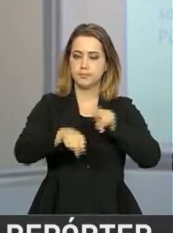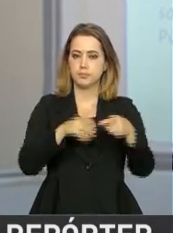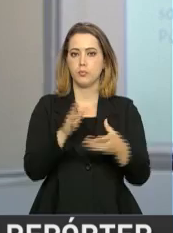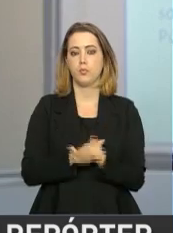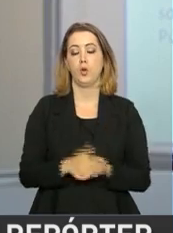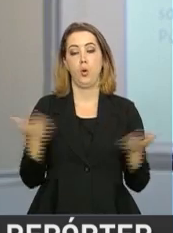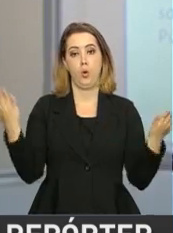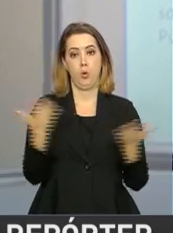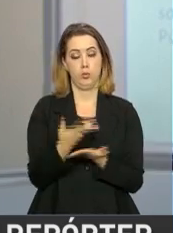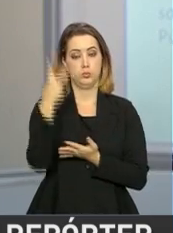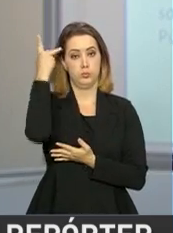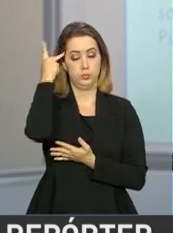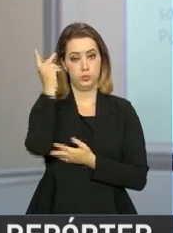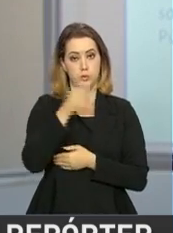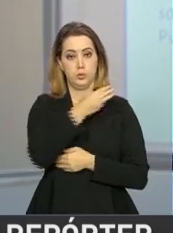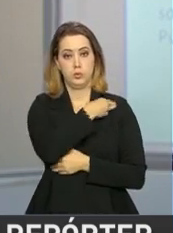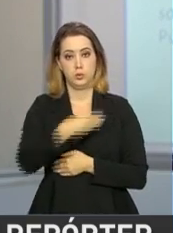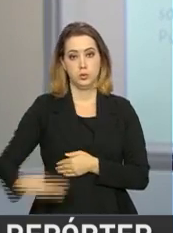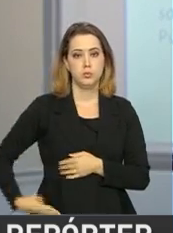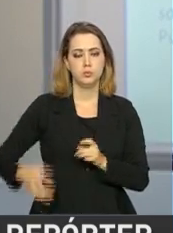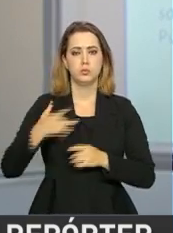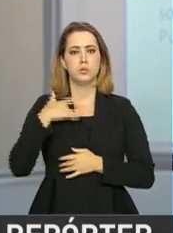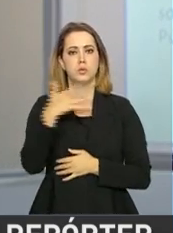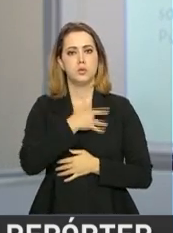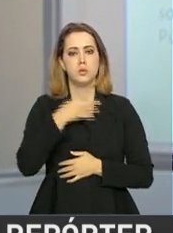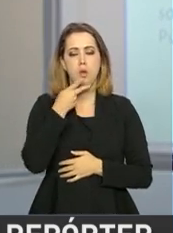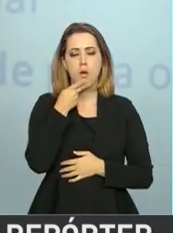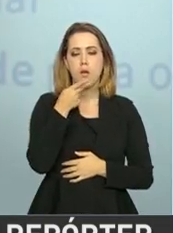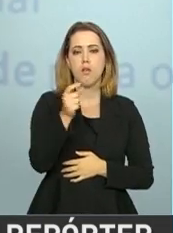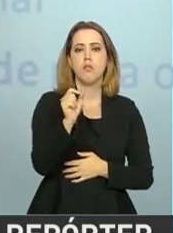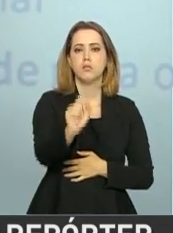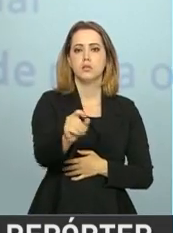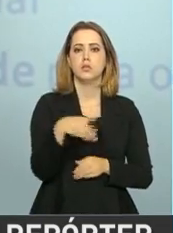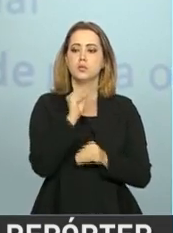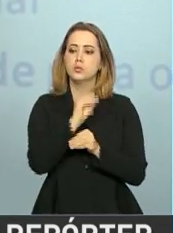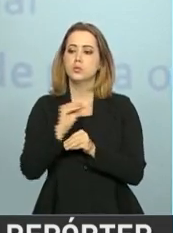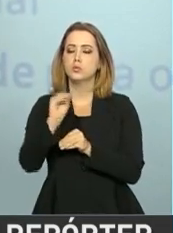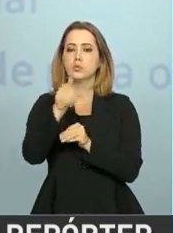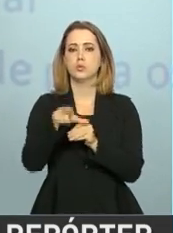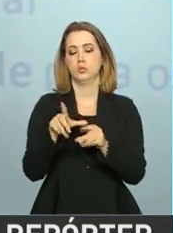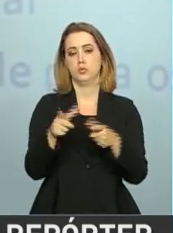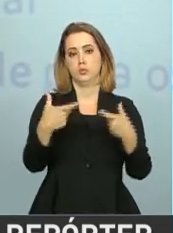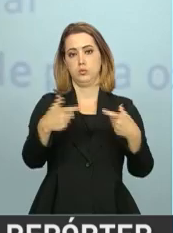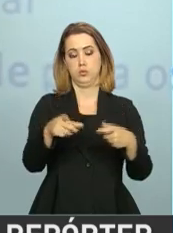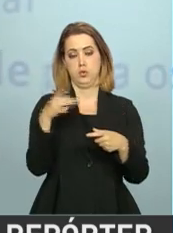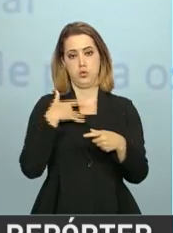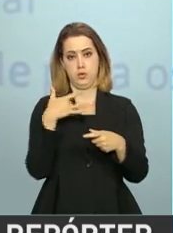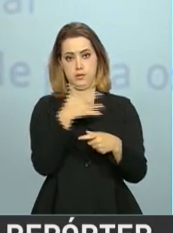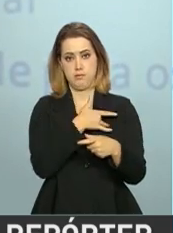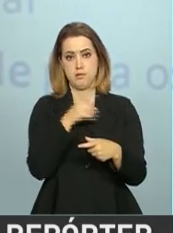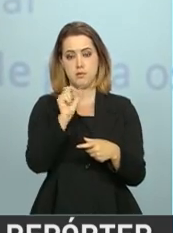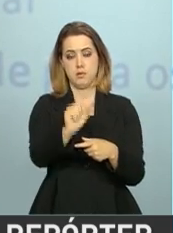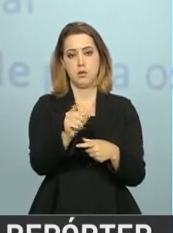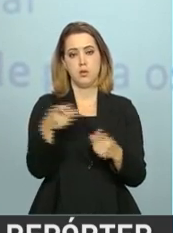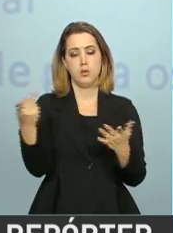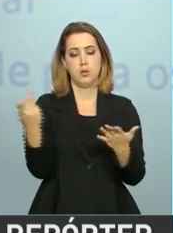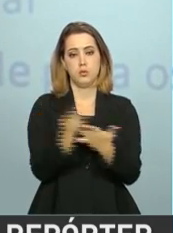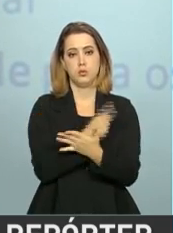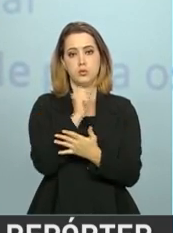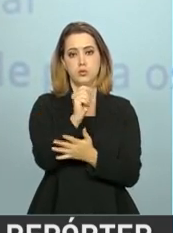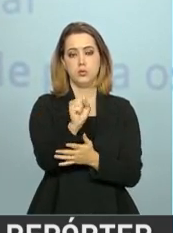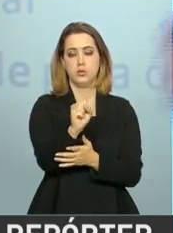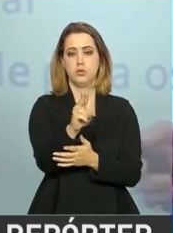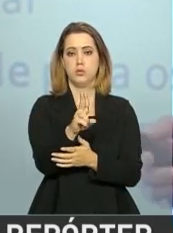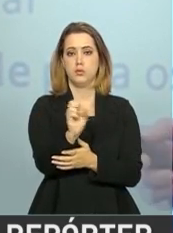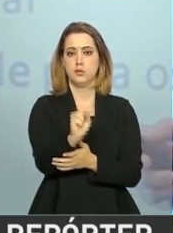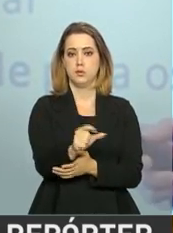Hoje em São Paulo, o ministro da Saúde disse que os recursos vão atender serviços de saúde realizados pelo SUS e que não contavam